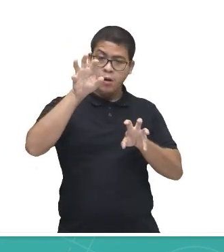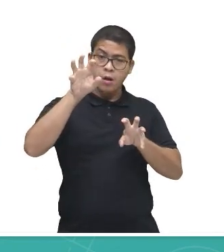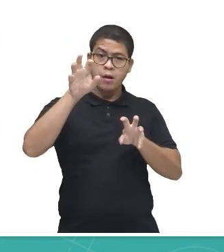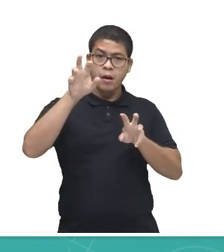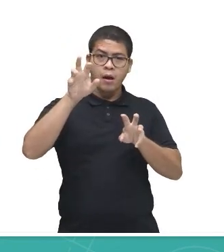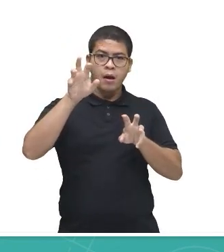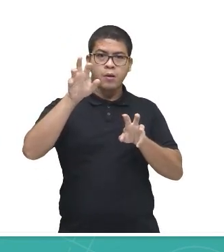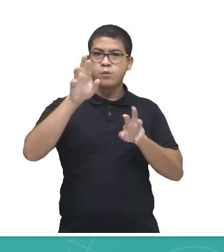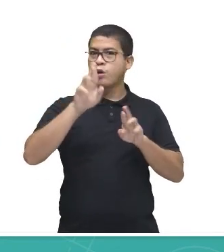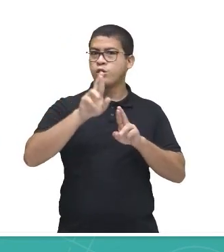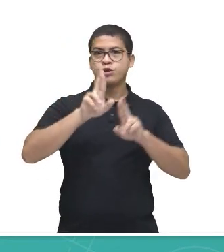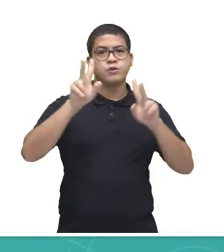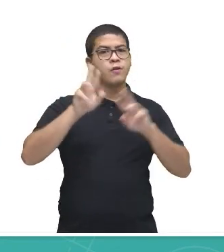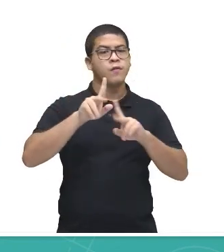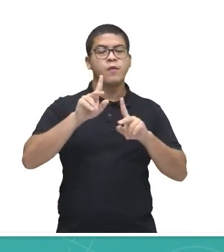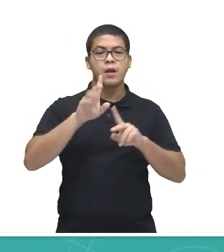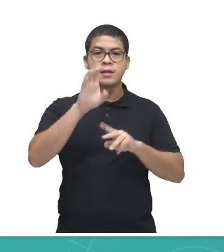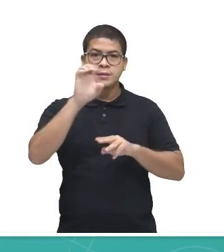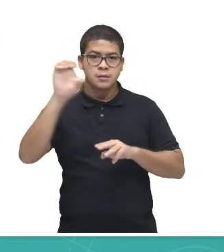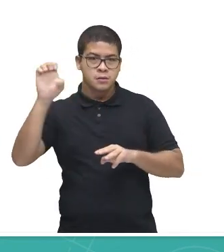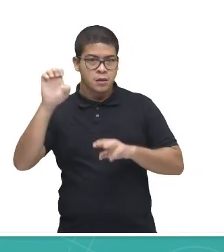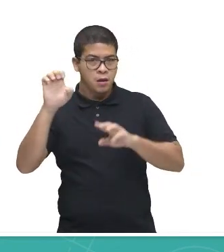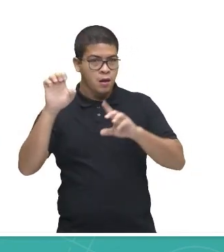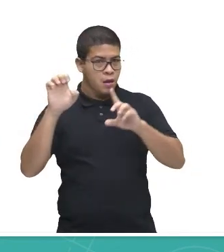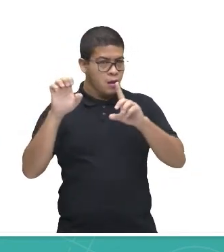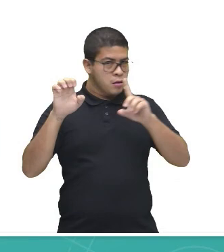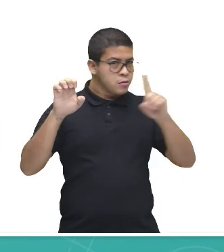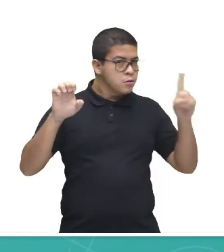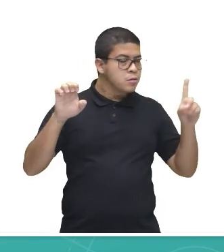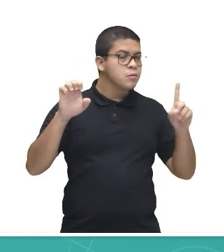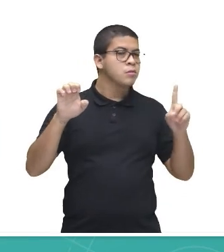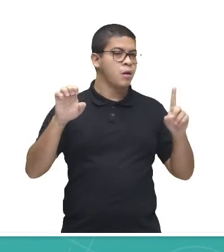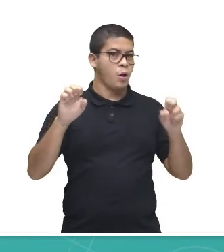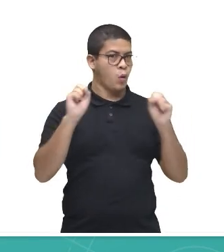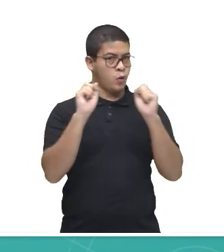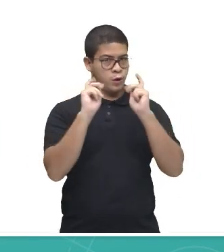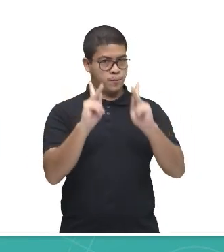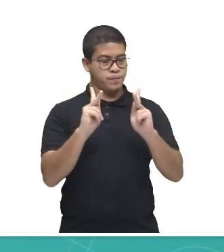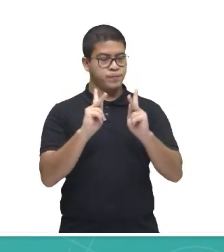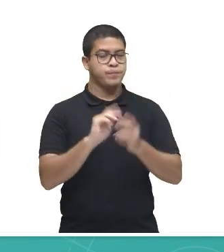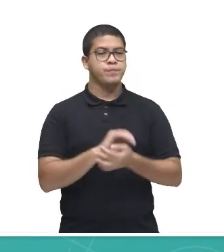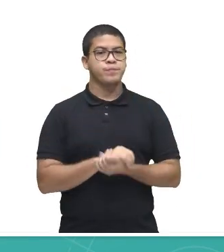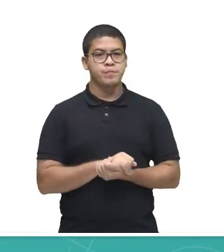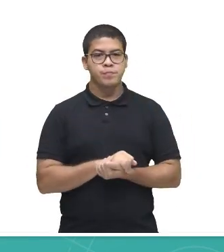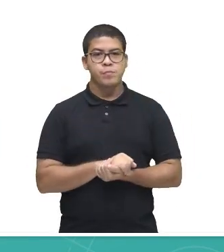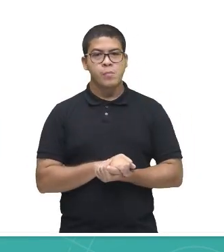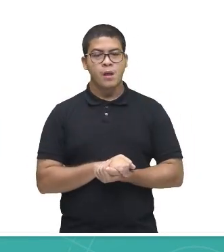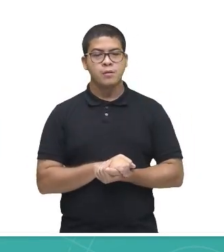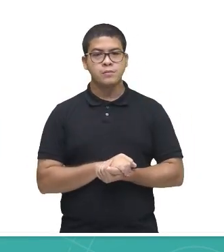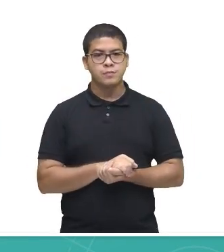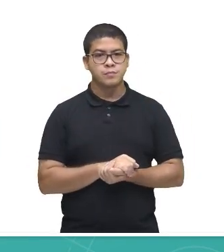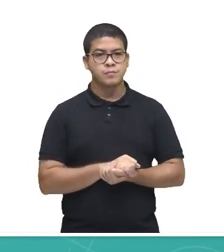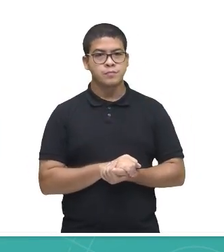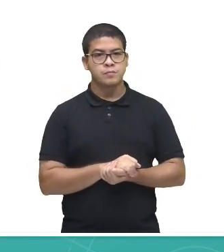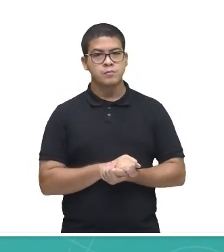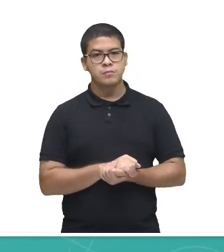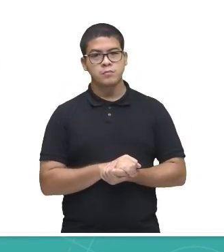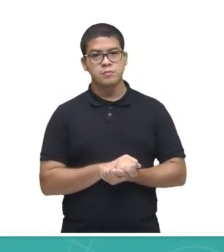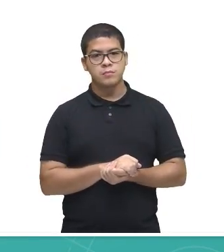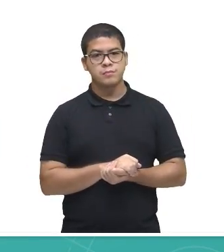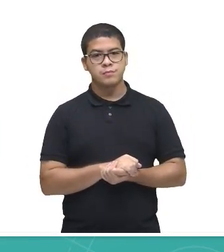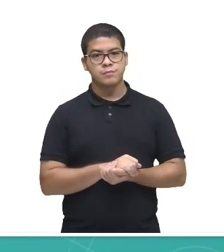relação à reta transversal. Beleza, pessoal? Então, vamos lá. Eu vou chamar aqui de CI,